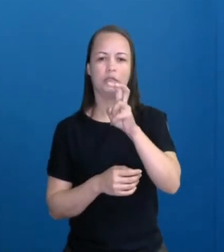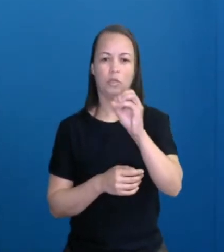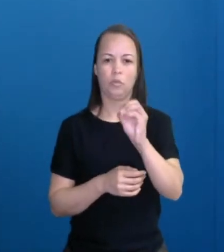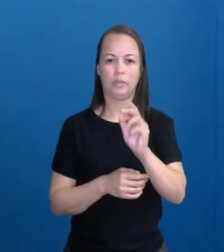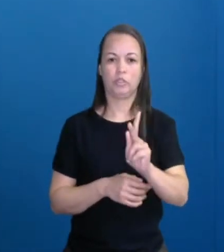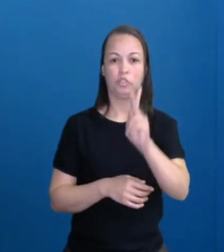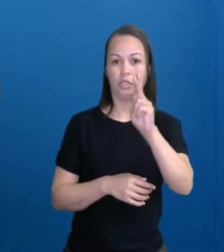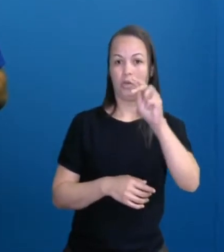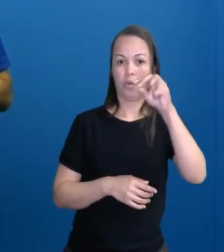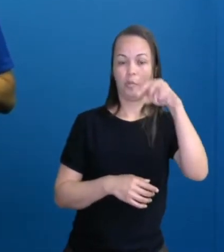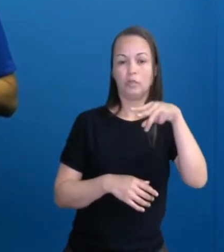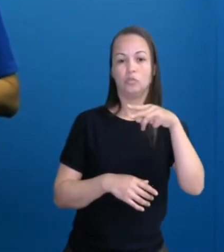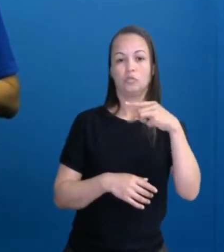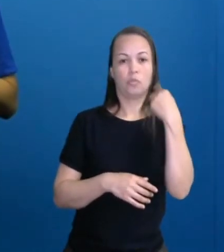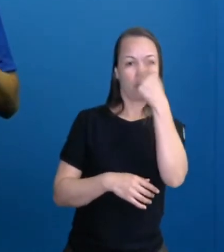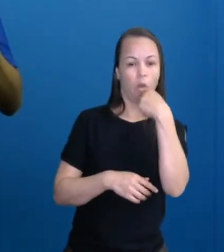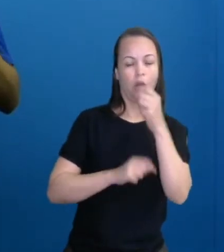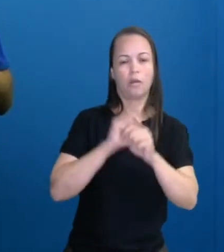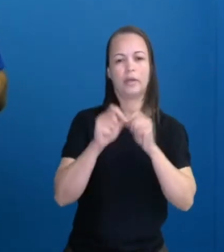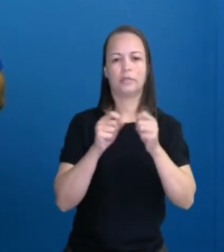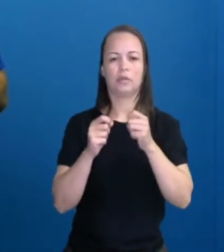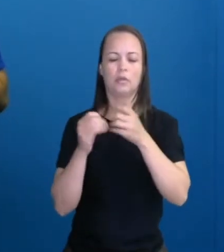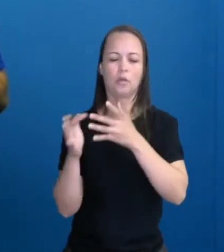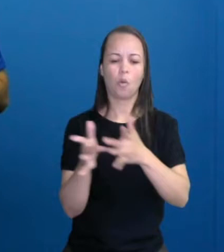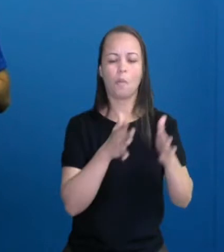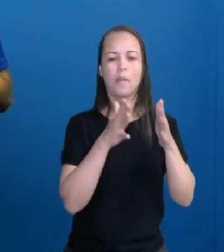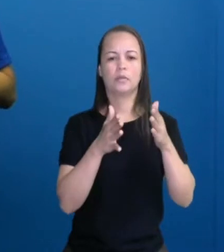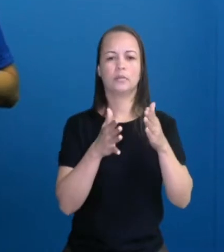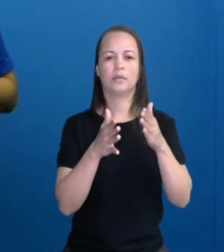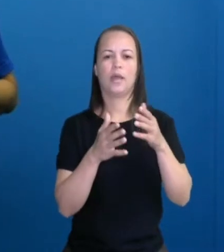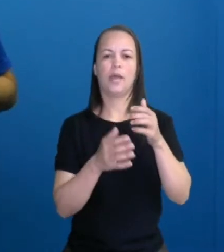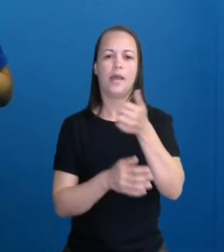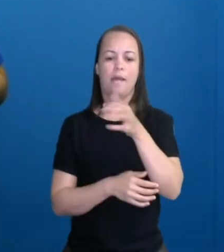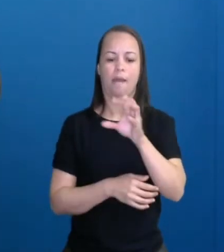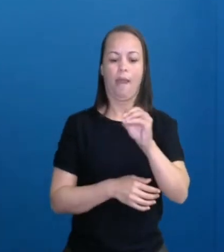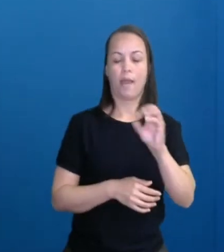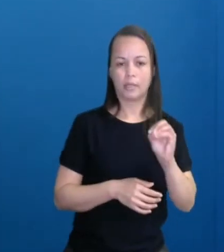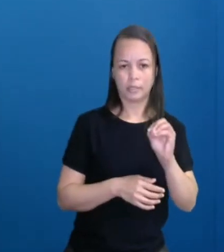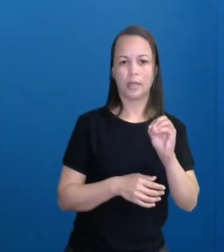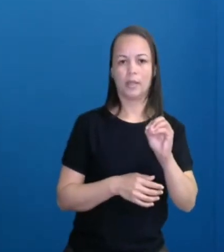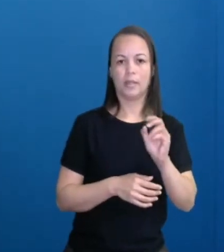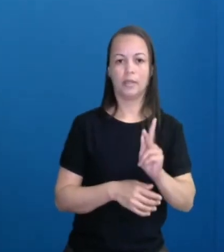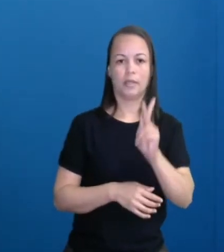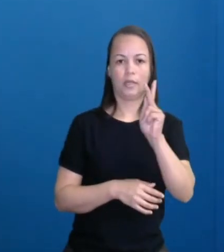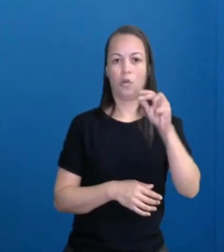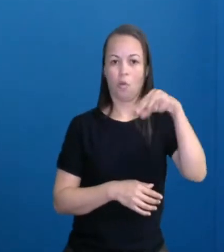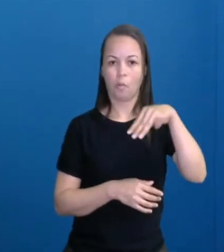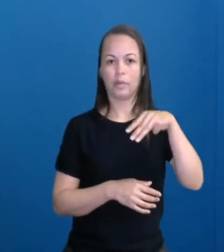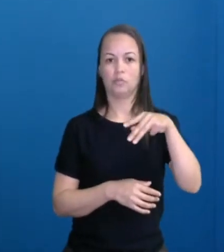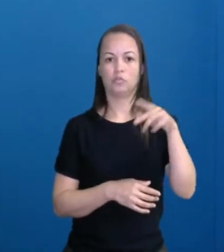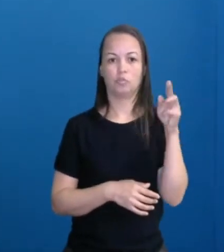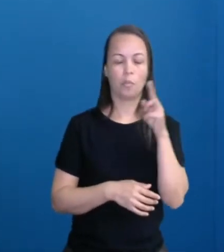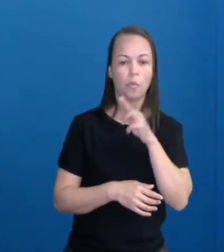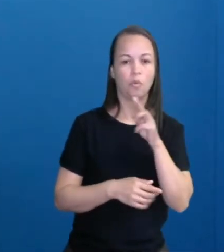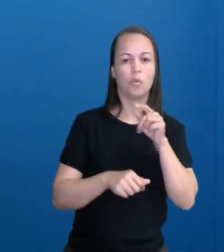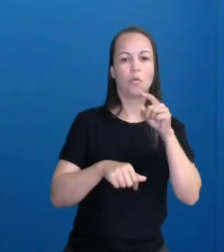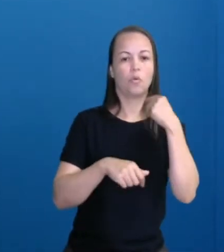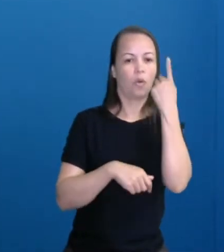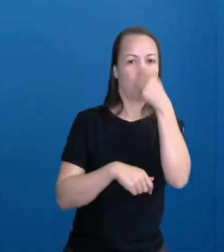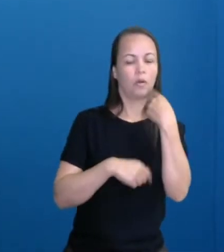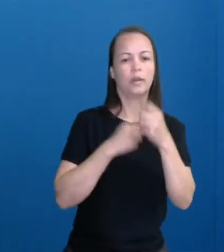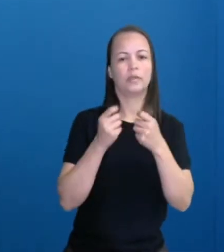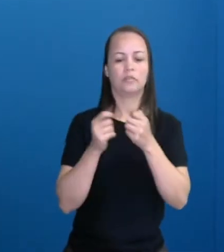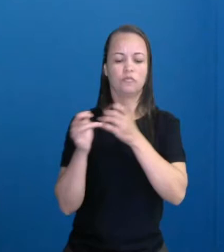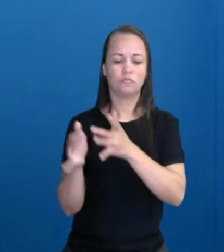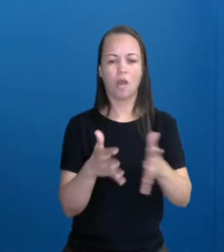dobra, passa a andar a 100 km por hora. A distância que você vai percorrer também vai aumentar. Se